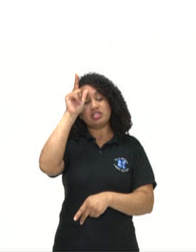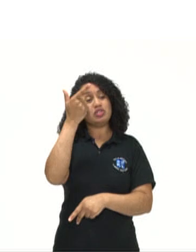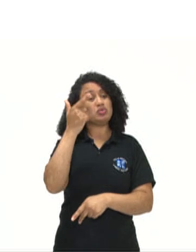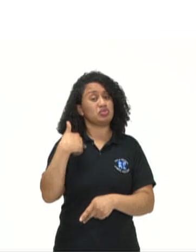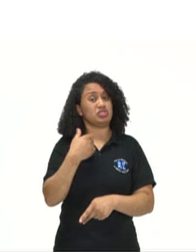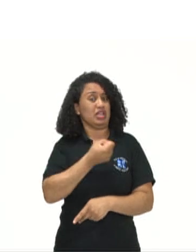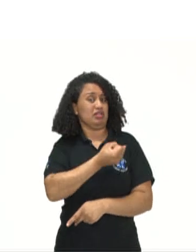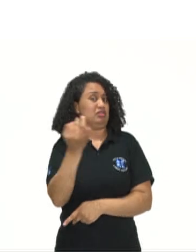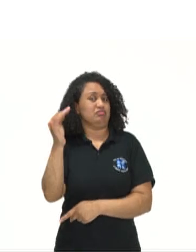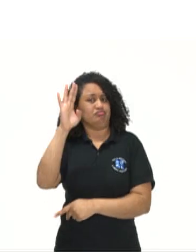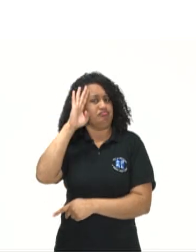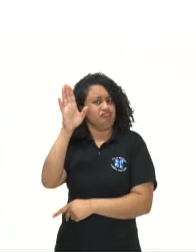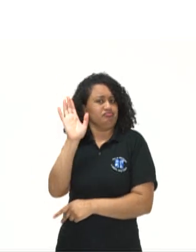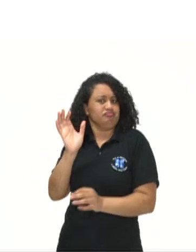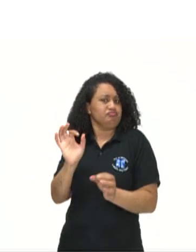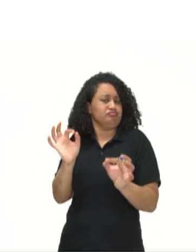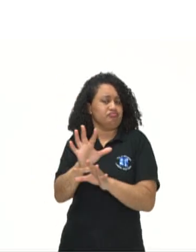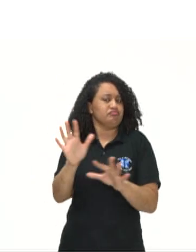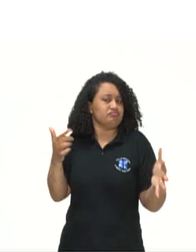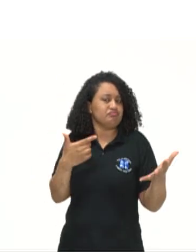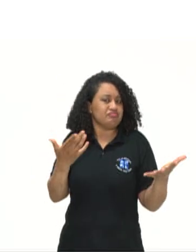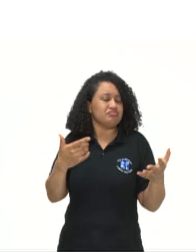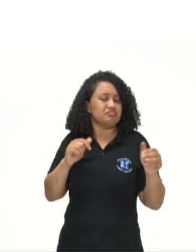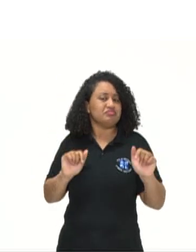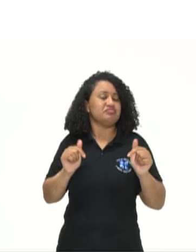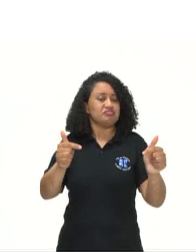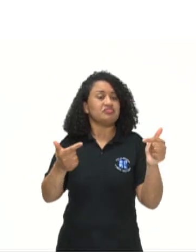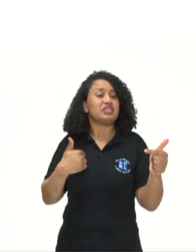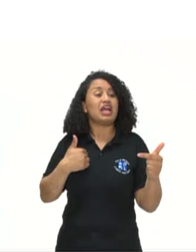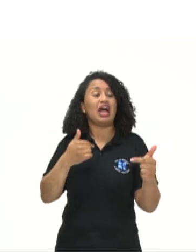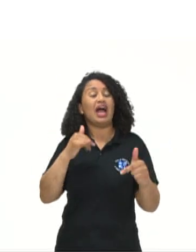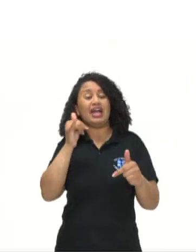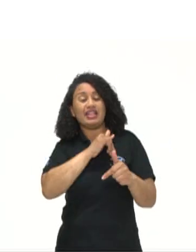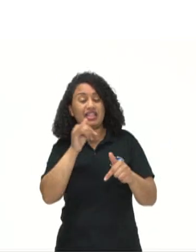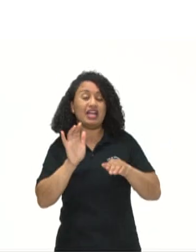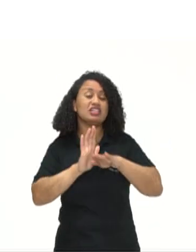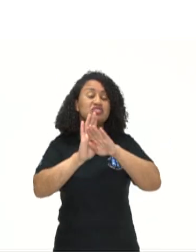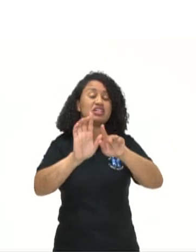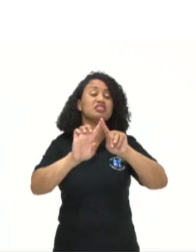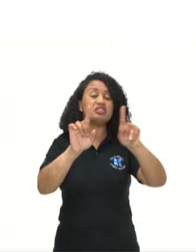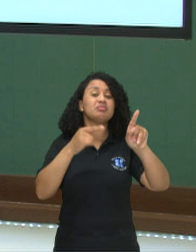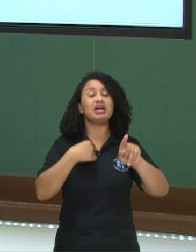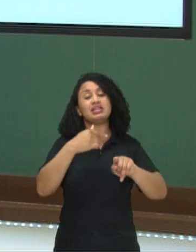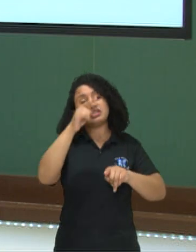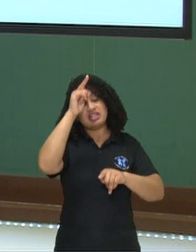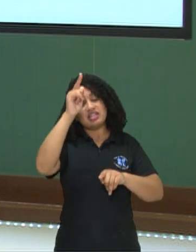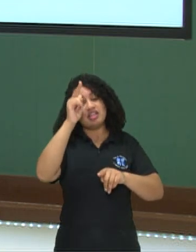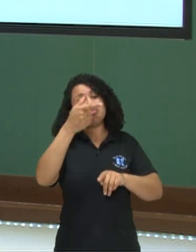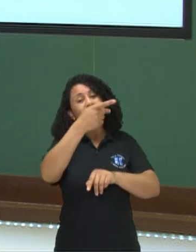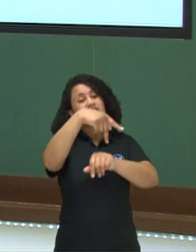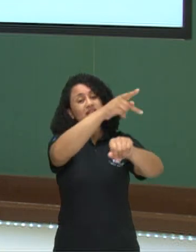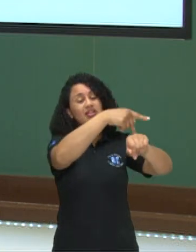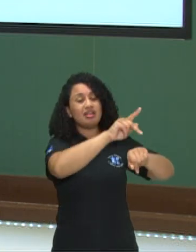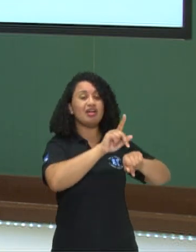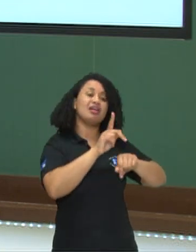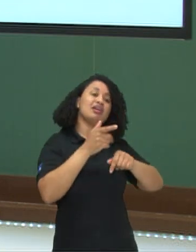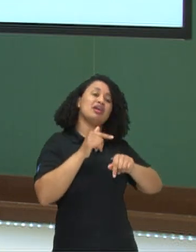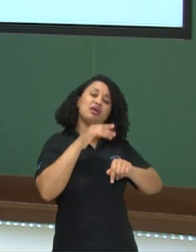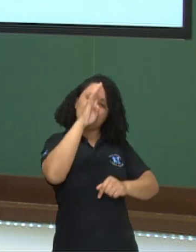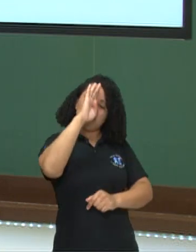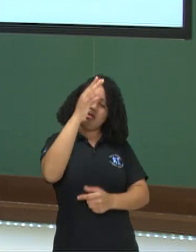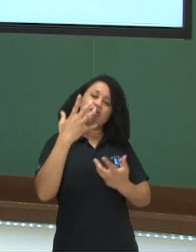soldados disponíveis. Mesmo com a ajuda da Itália, a Alemanha estava lutando em muitas frentes, em muitos países. O problema do desgaste